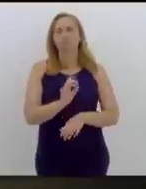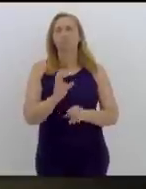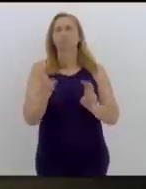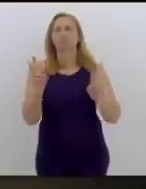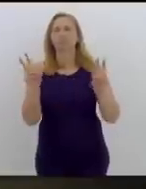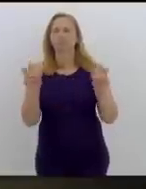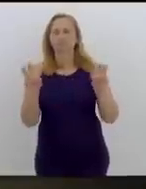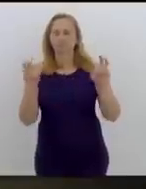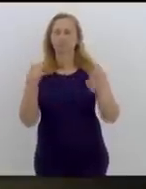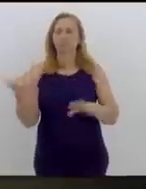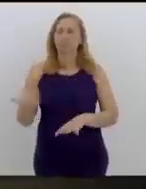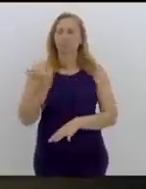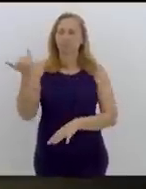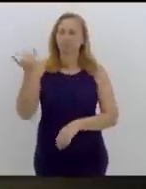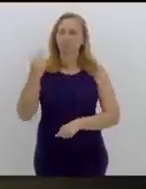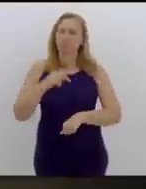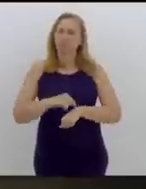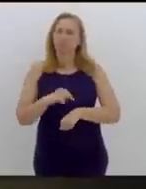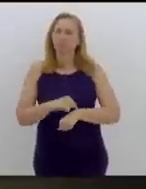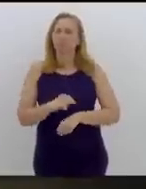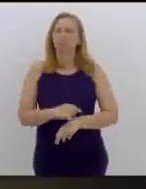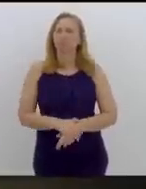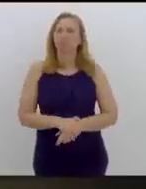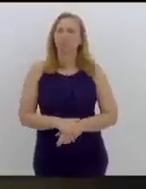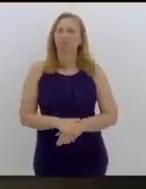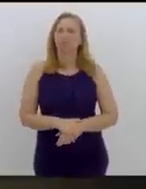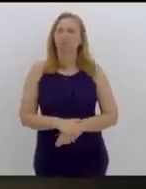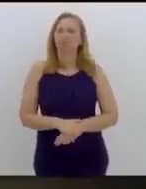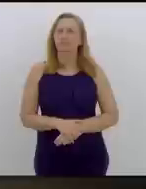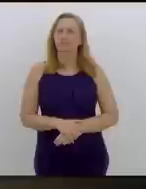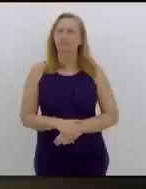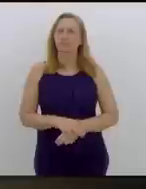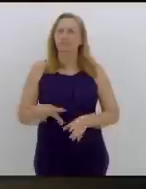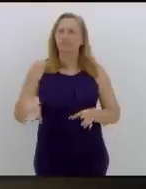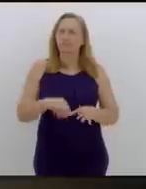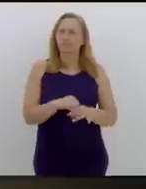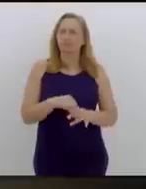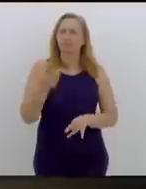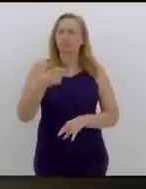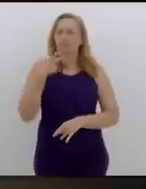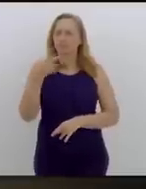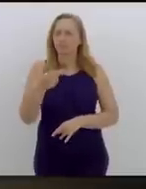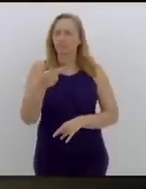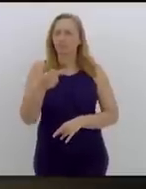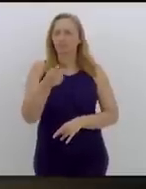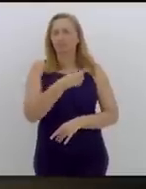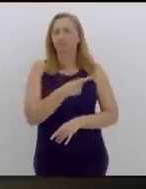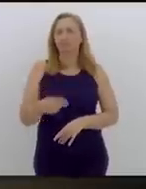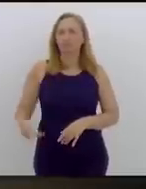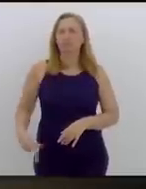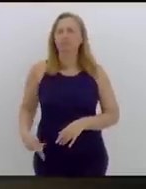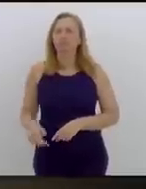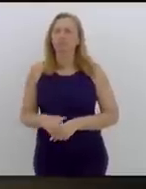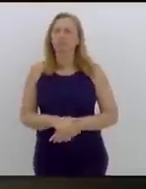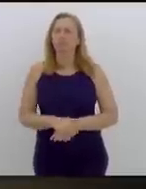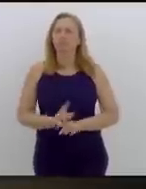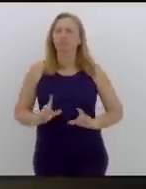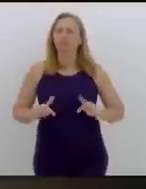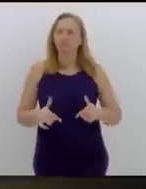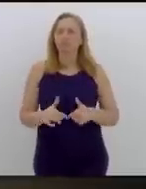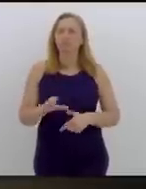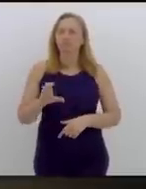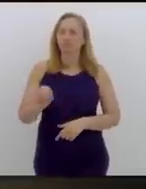O importante nesse momento e até dentro das palavras do do presidente da ação da